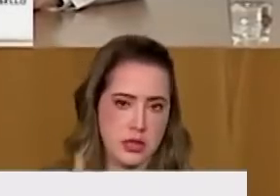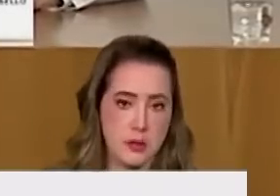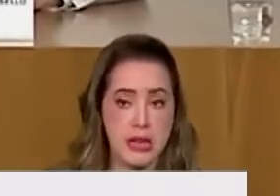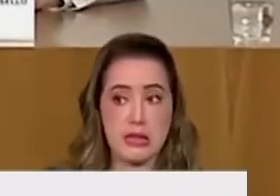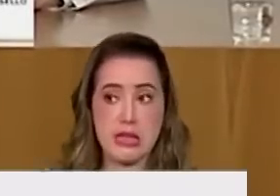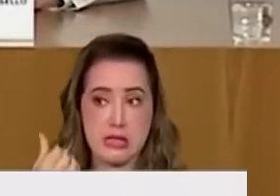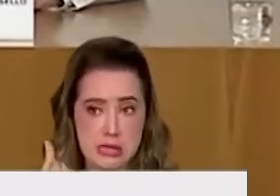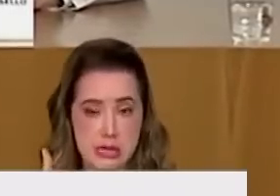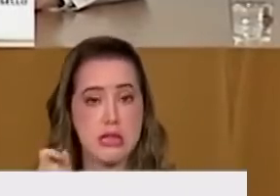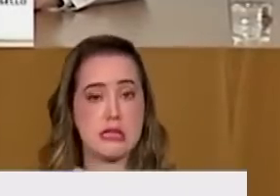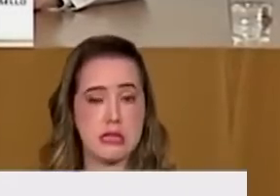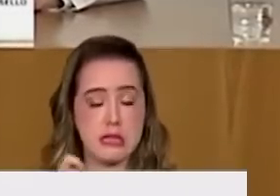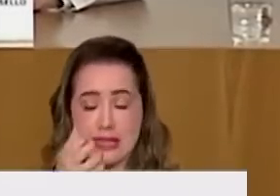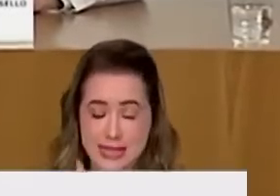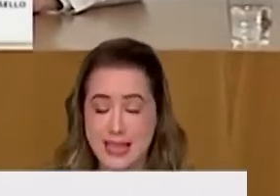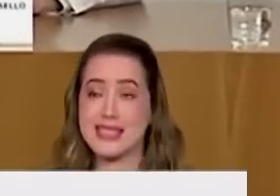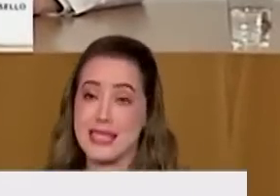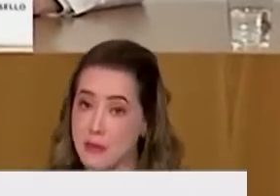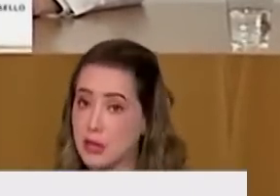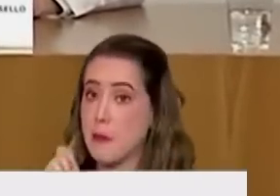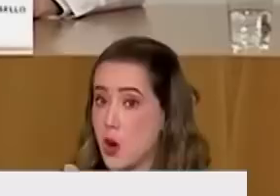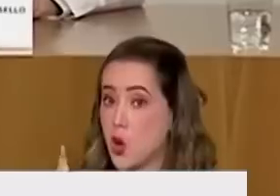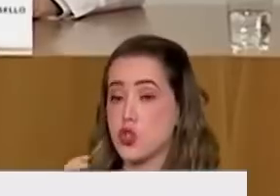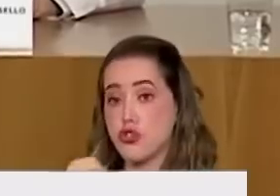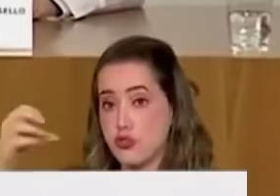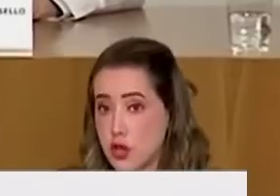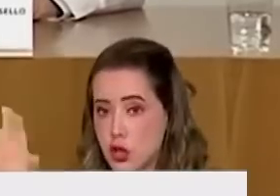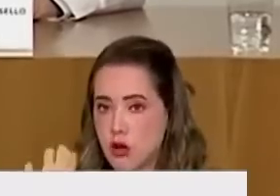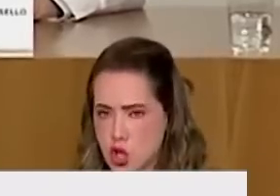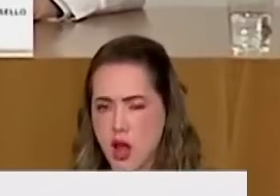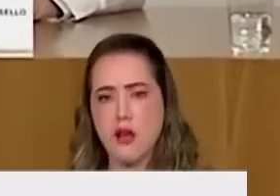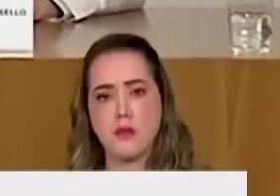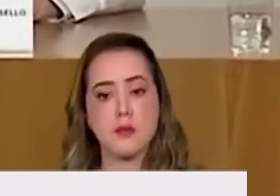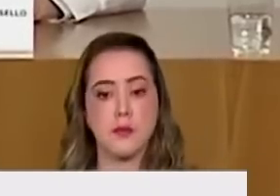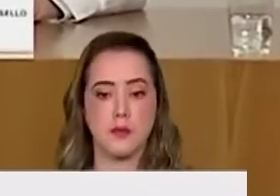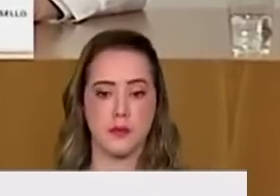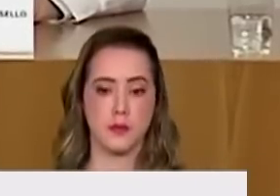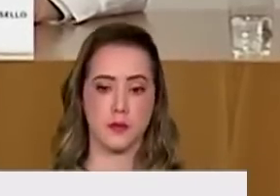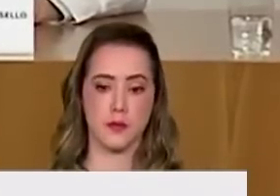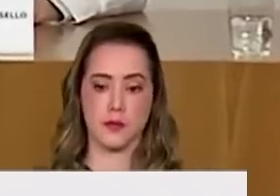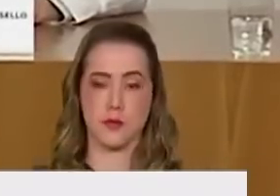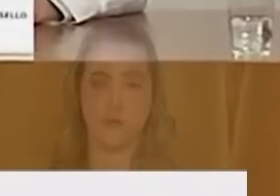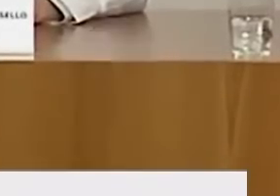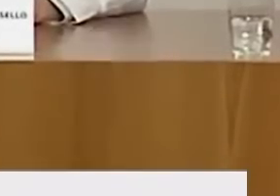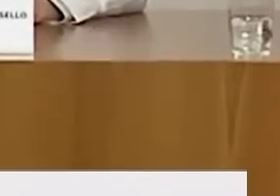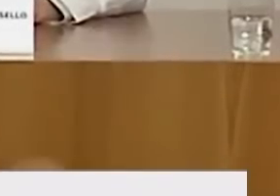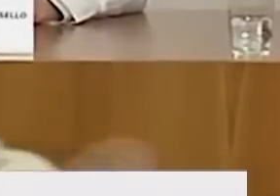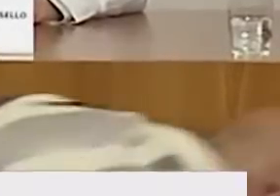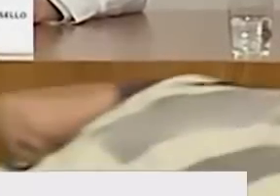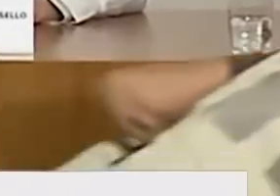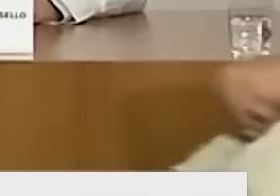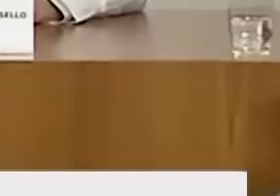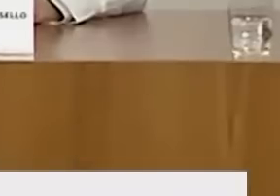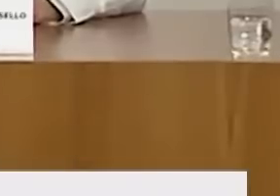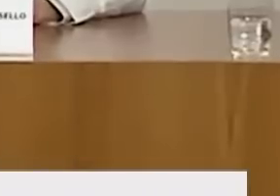6 semanas ele poderia viajar. Eu queria confirmar esses dados e eu também queria saber em relação à dor. O presidente se queixava muito desde o